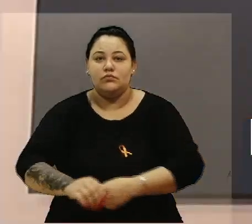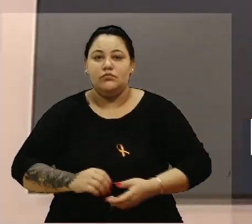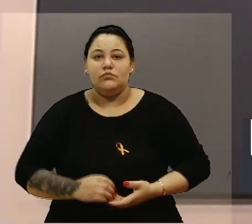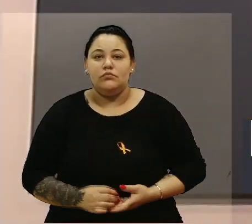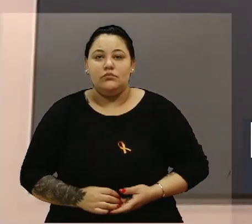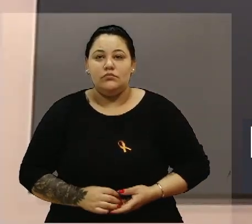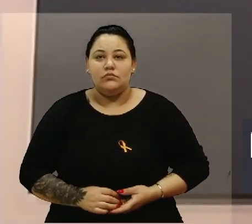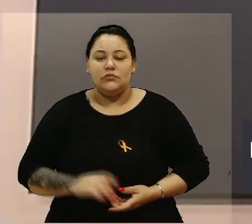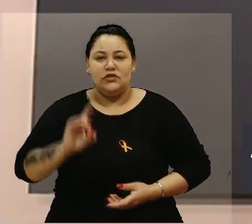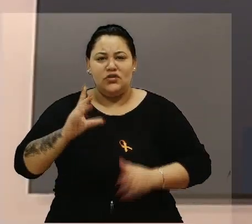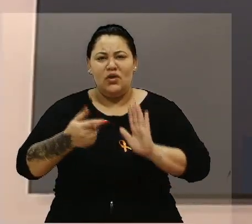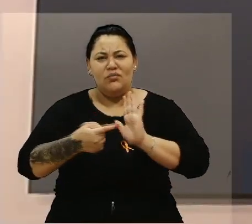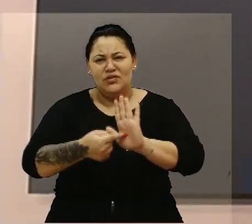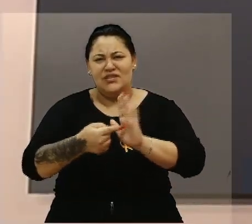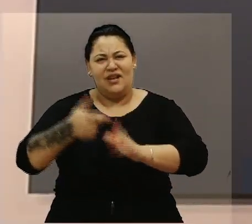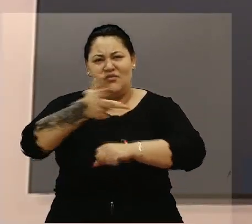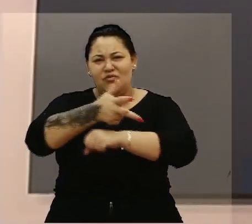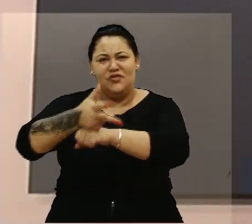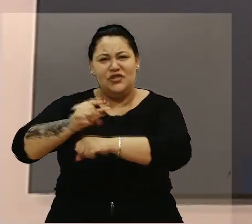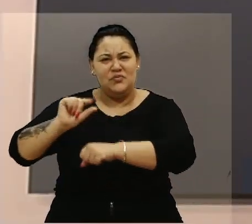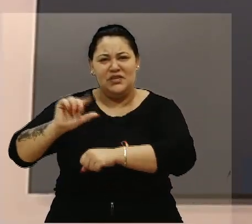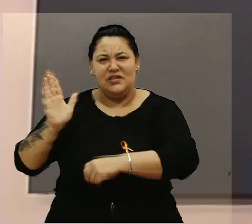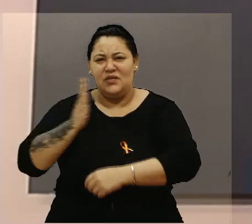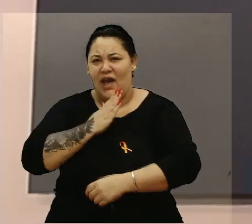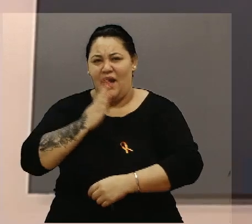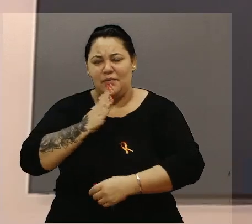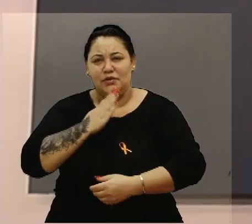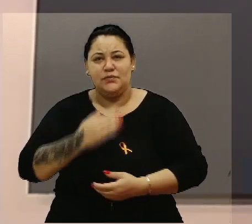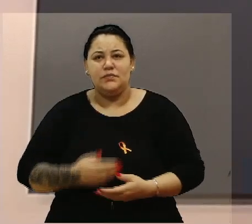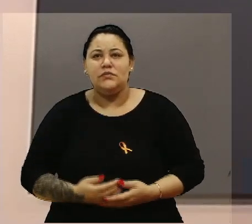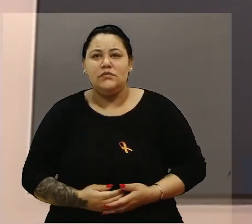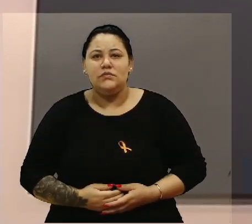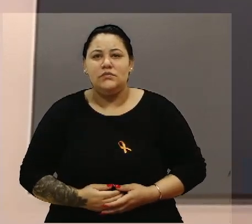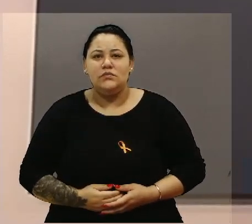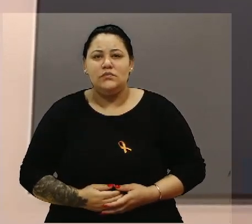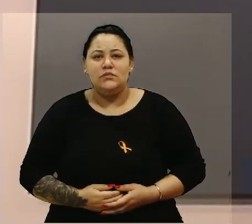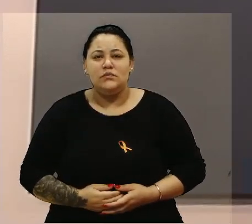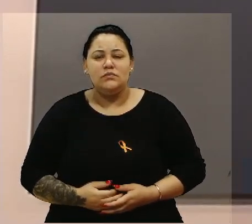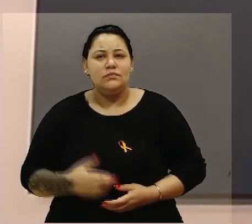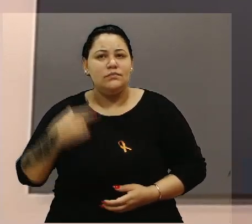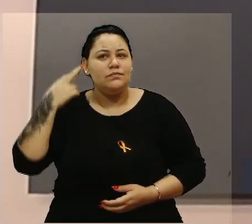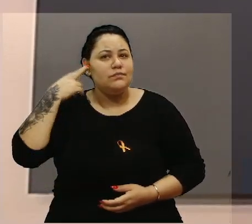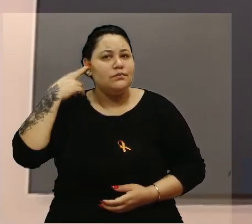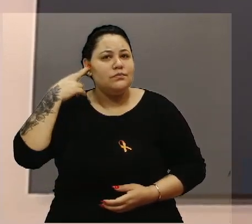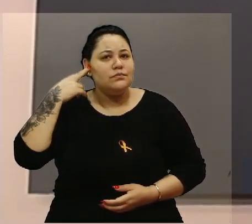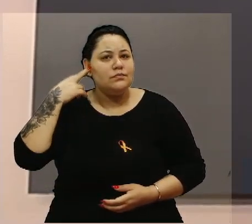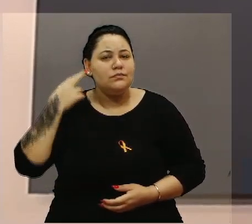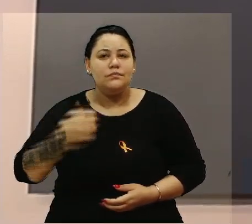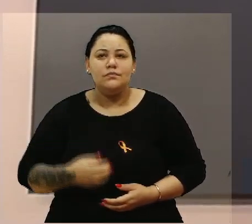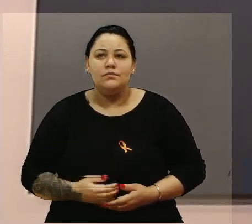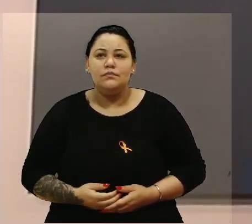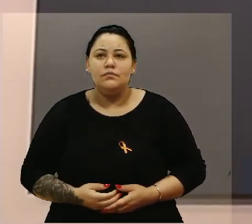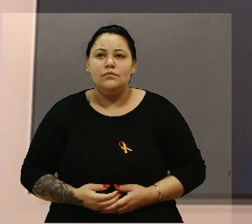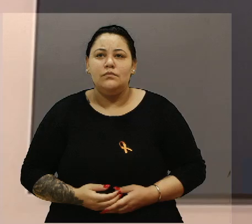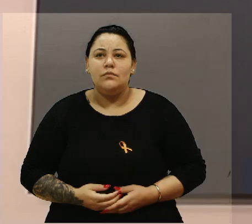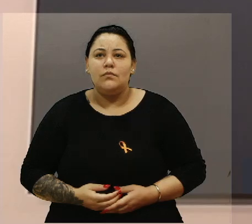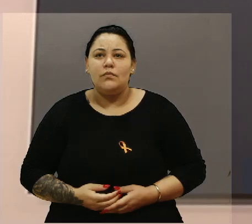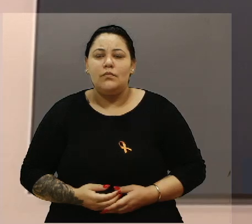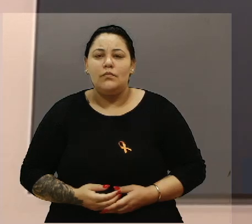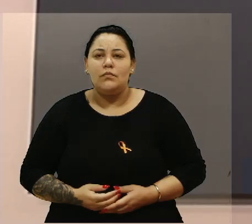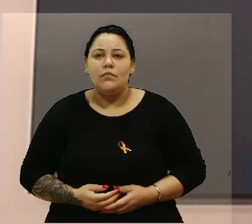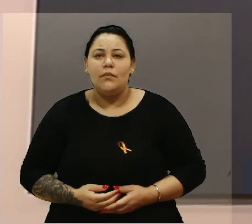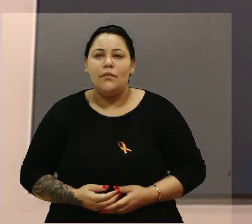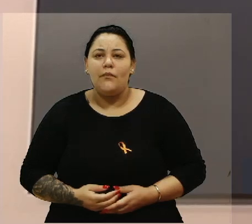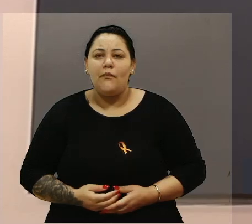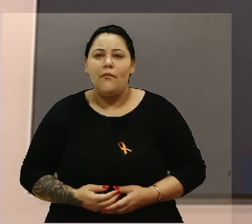é um videozinho de 30 segundos, pessoal de casa. Perto da TRD, para baixo, Santa Corona. É um funil,